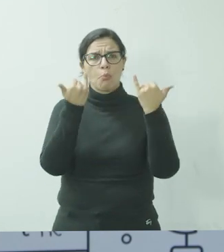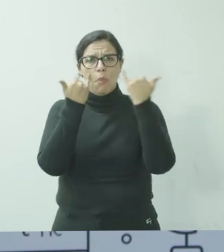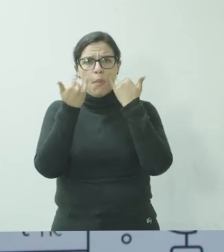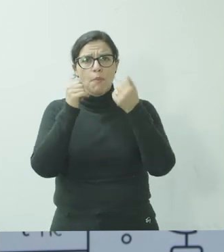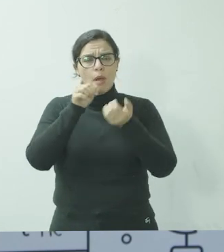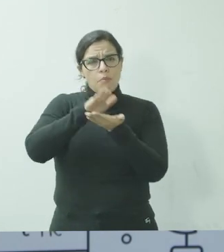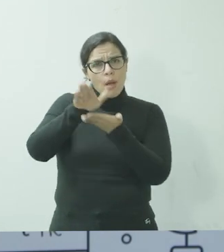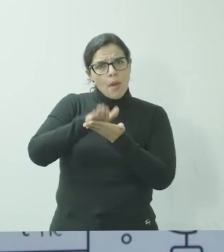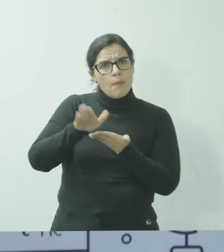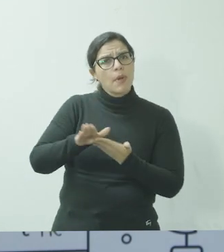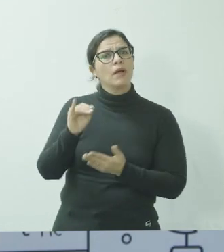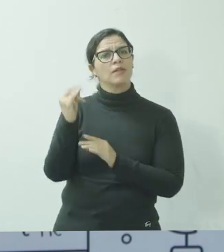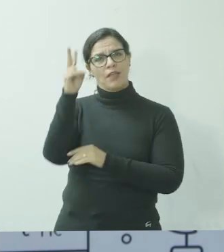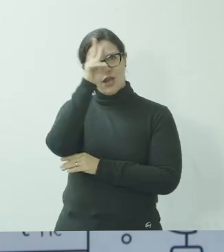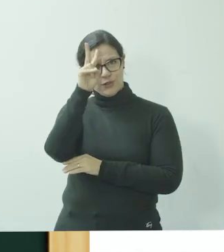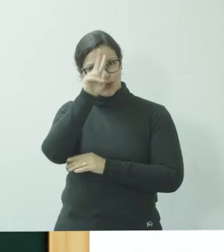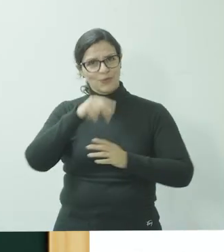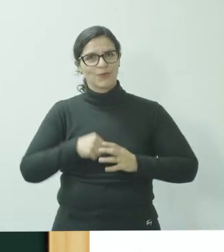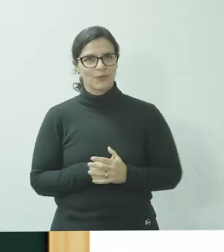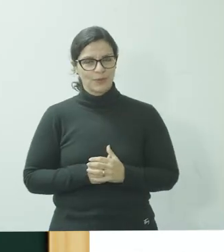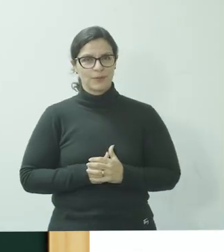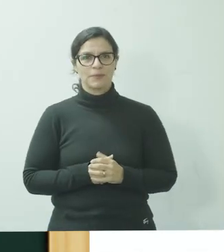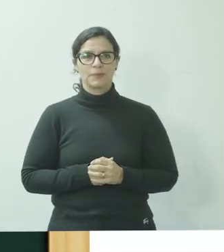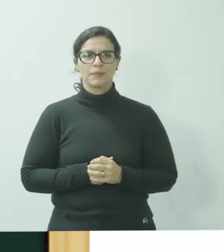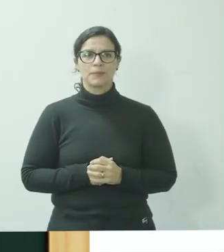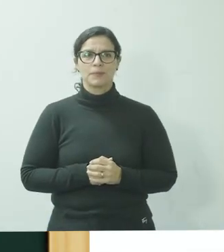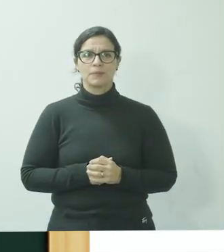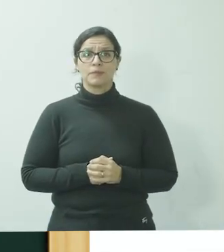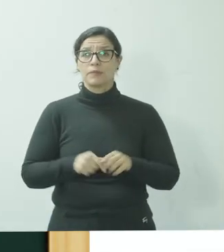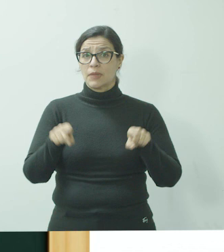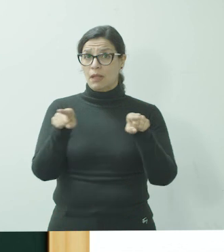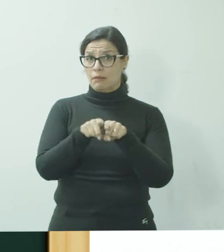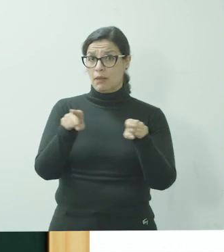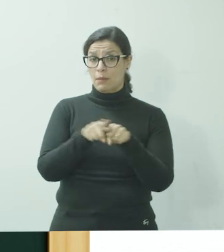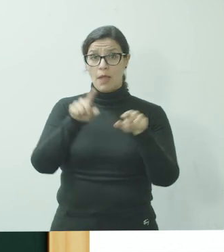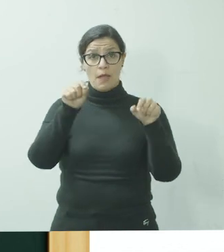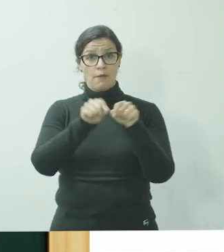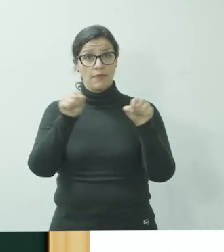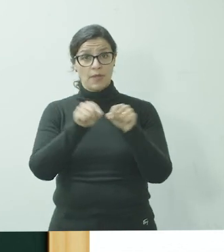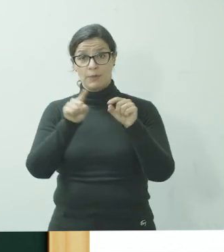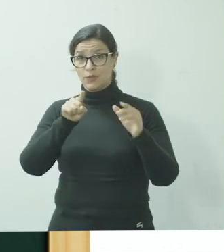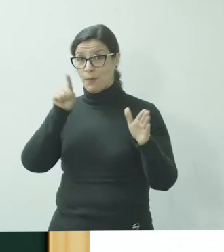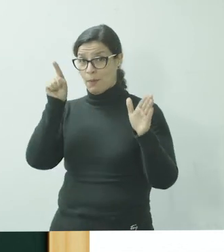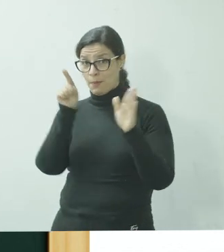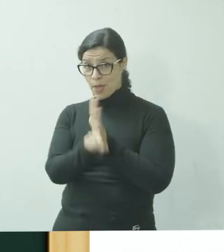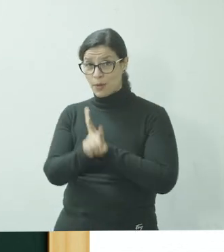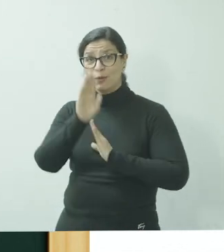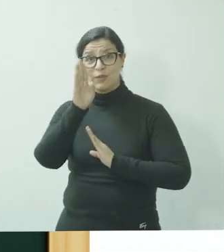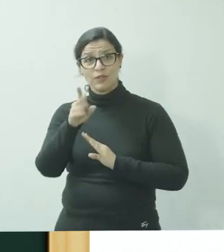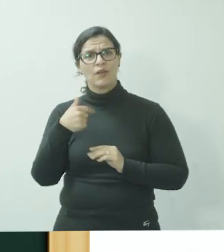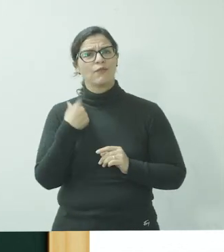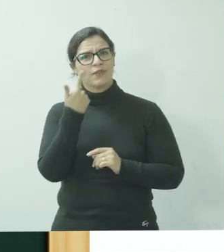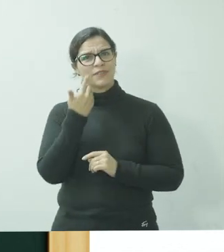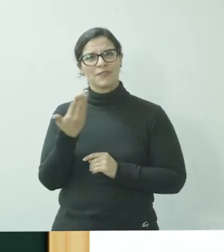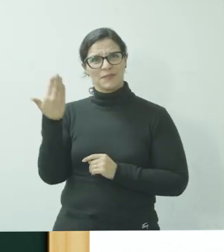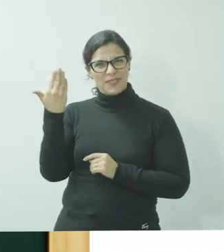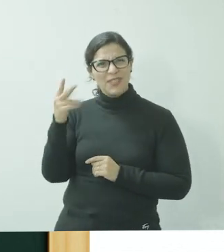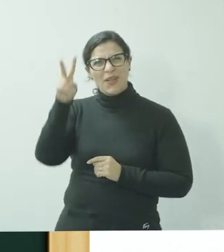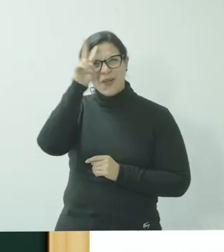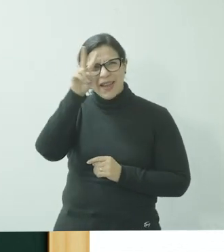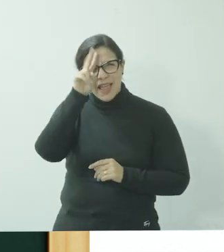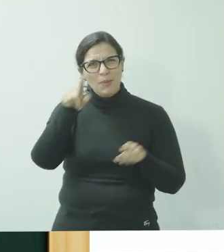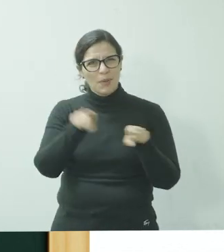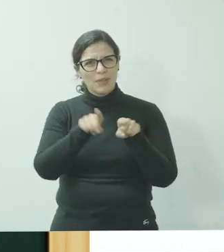e toda a sua história também realizamos o quiz né no qual vocês